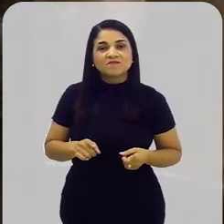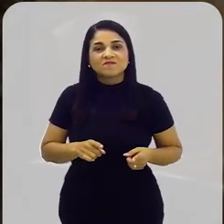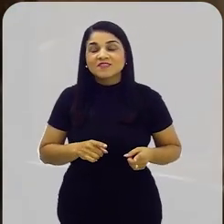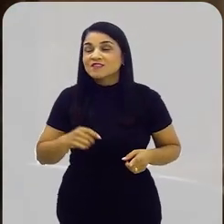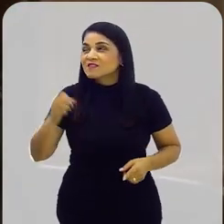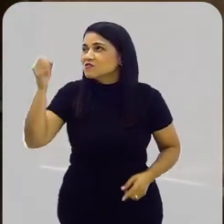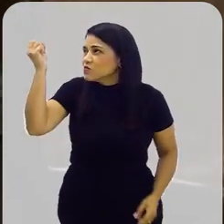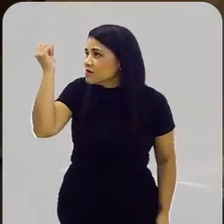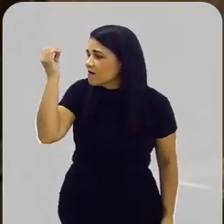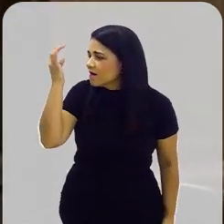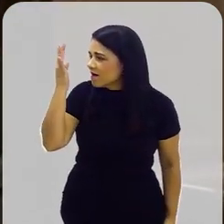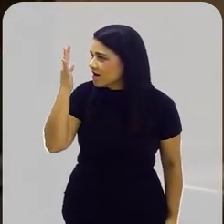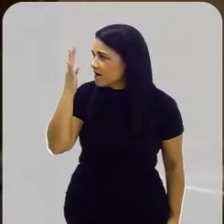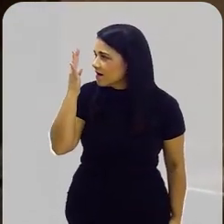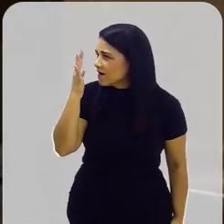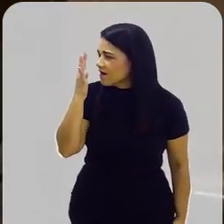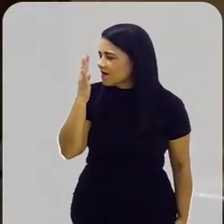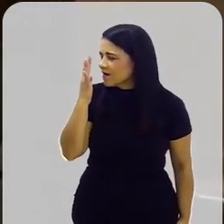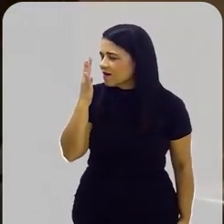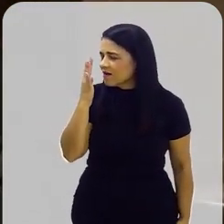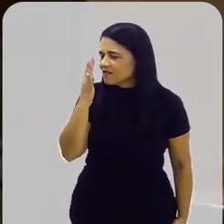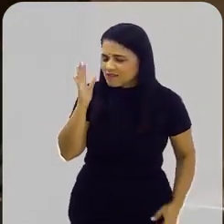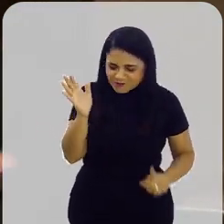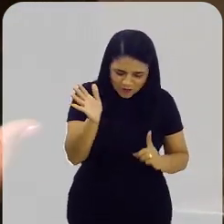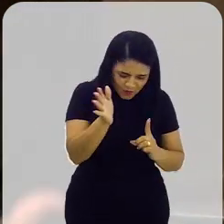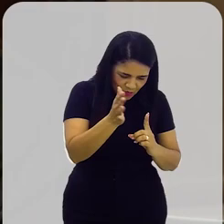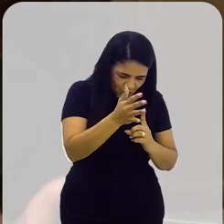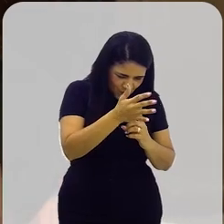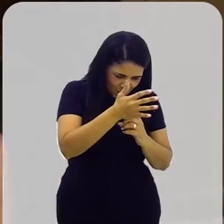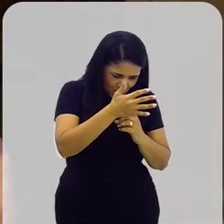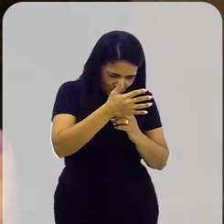falhou, tua graça me